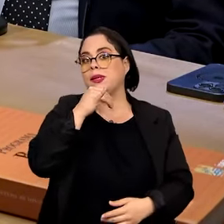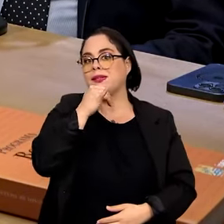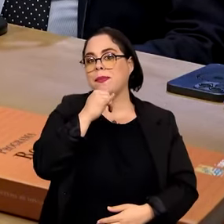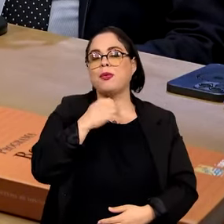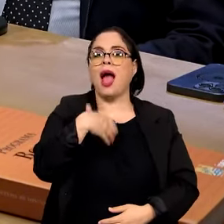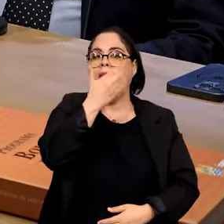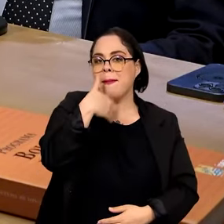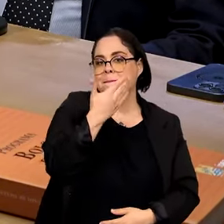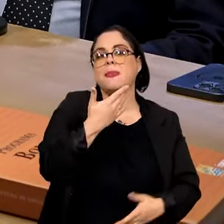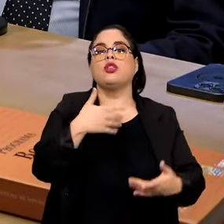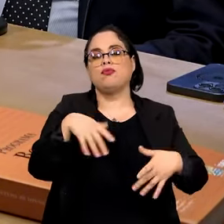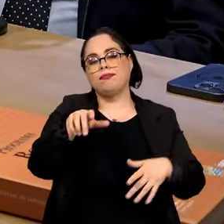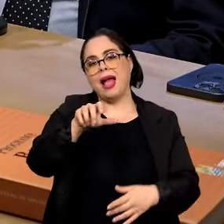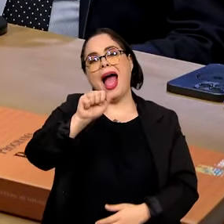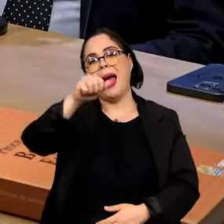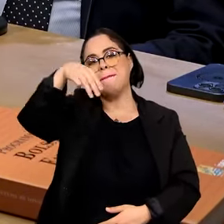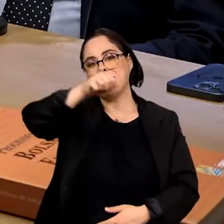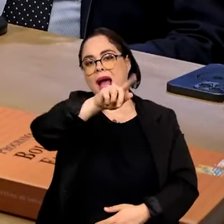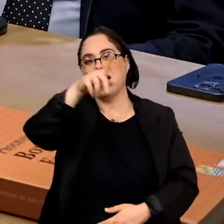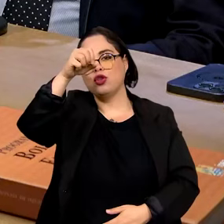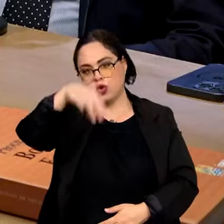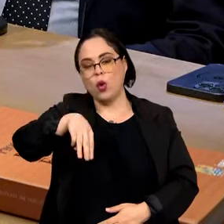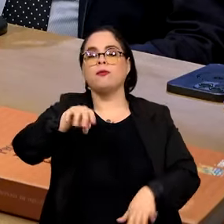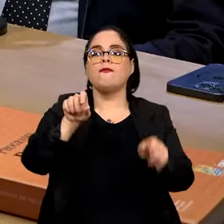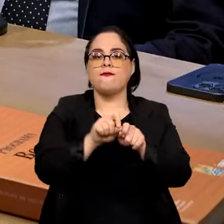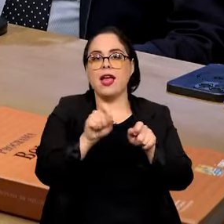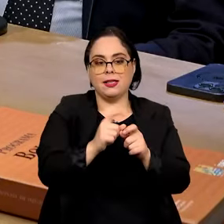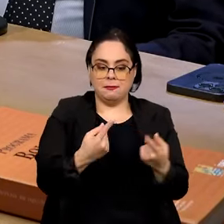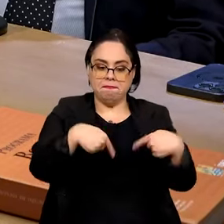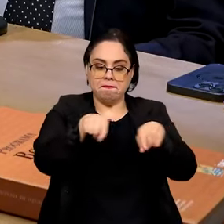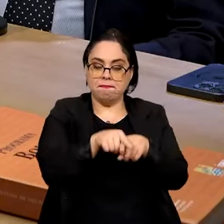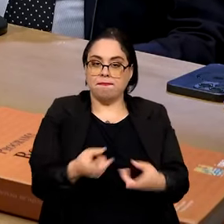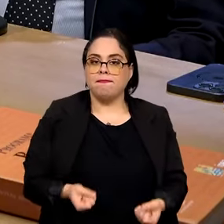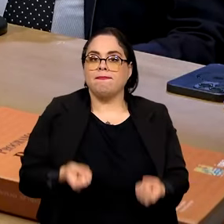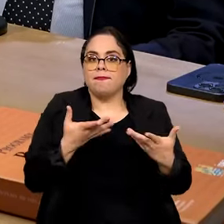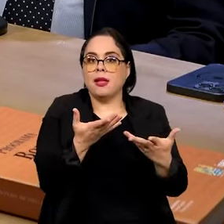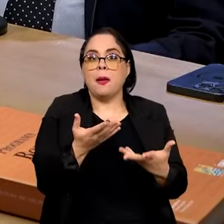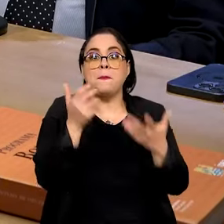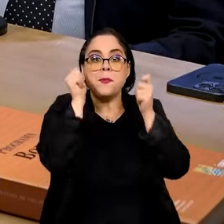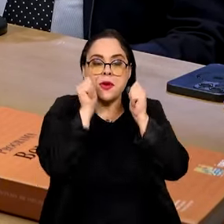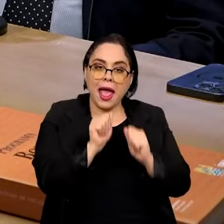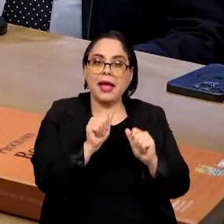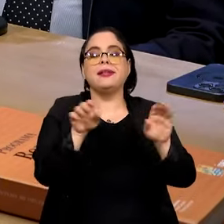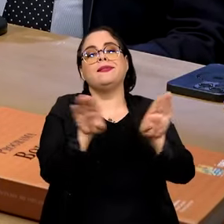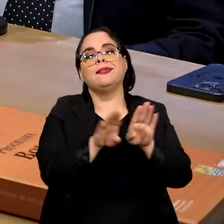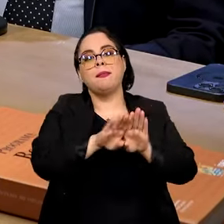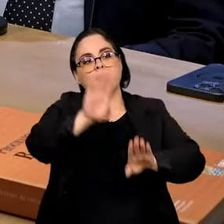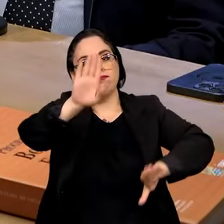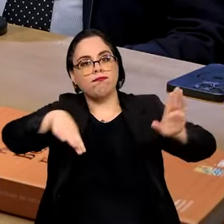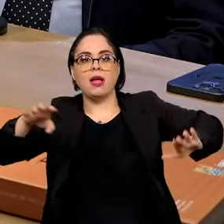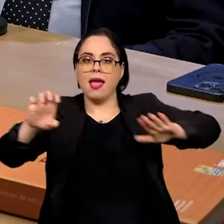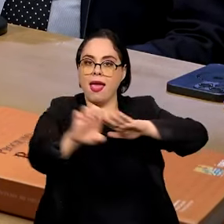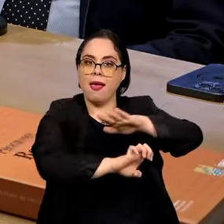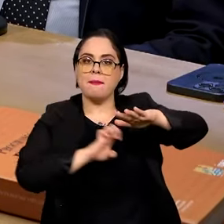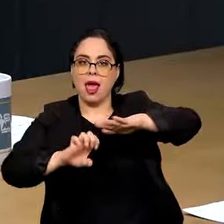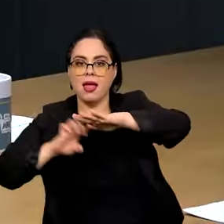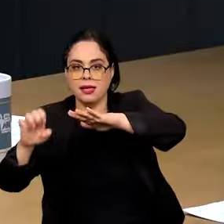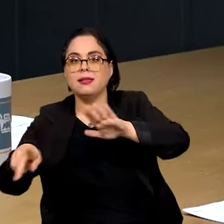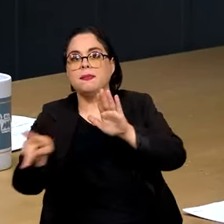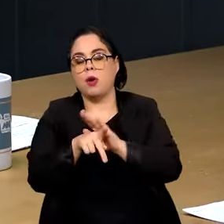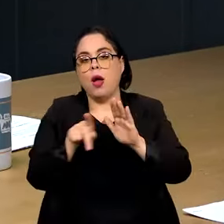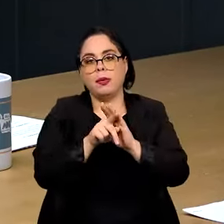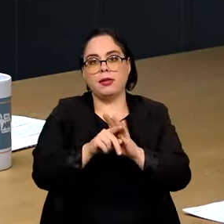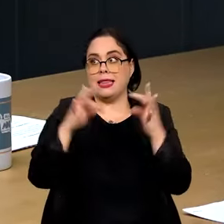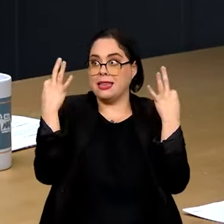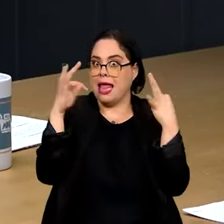Amazon já fez parceria conosco né capacitando mulheres eh e também a algumas empresas